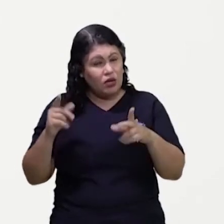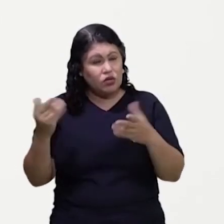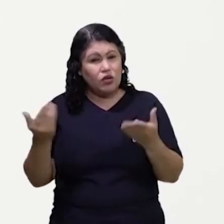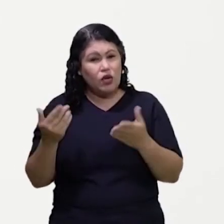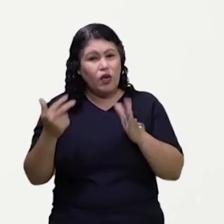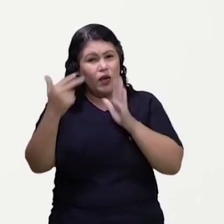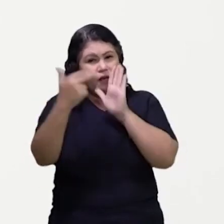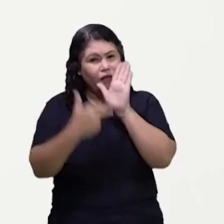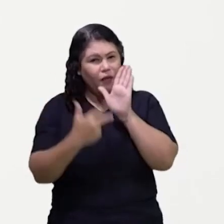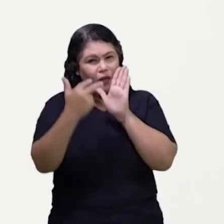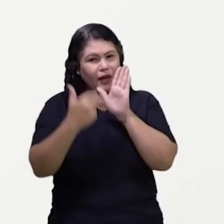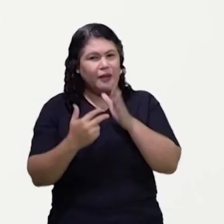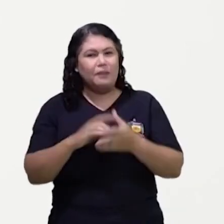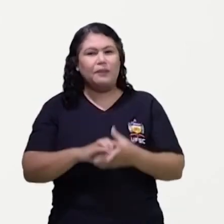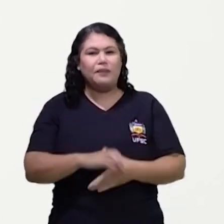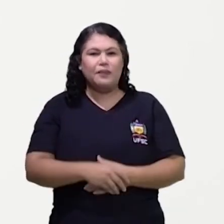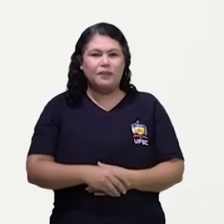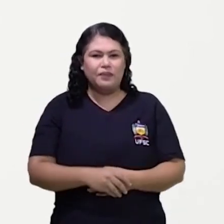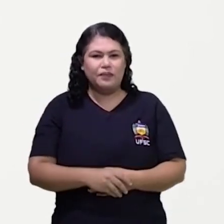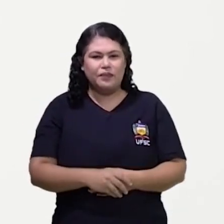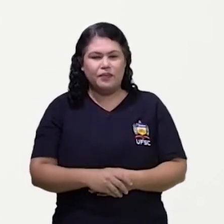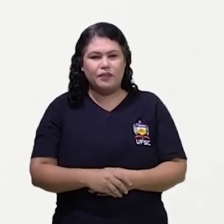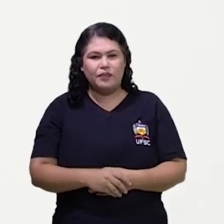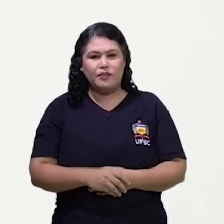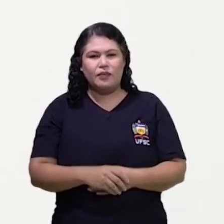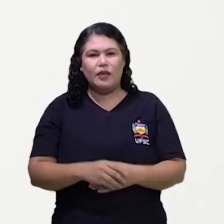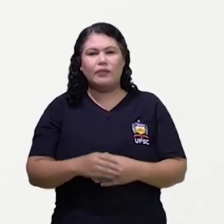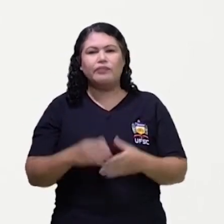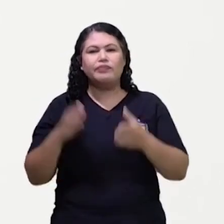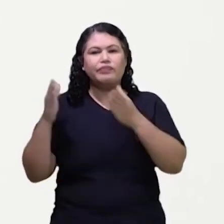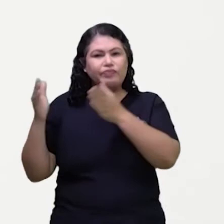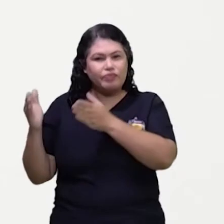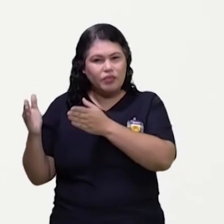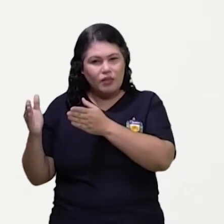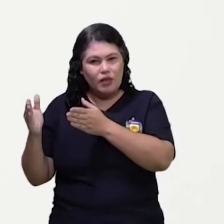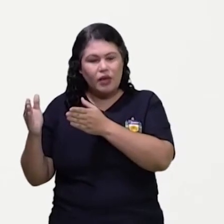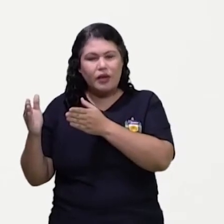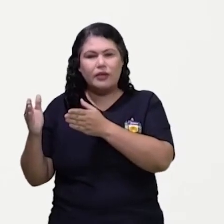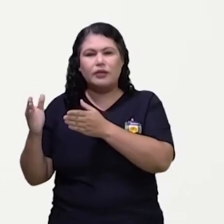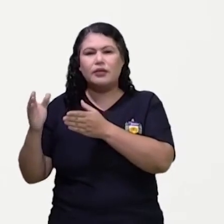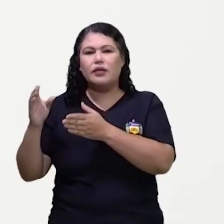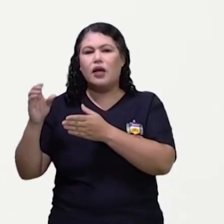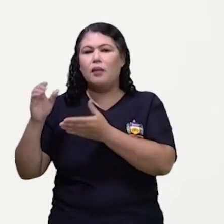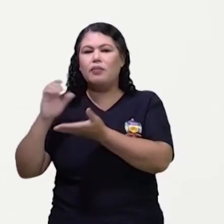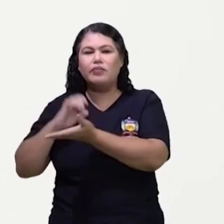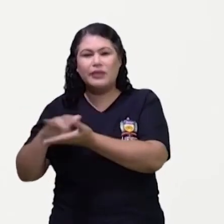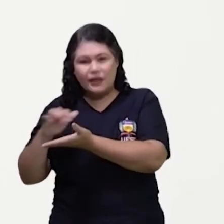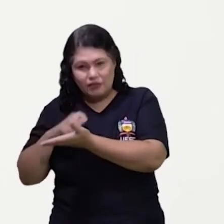estão em casa, mas vamos ler junto comigo. Secretária,